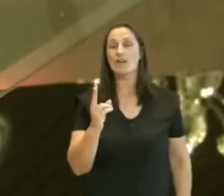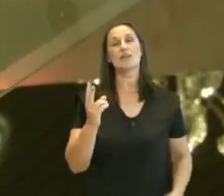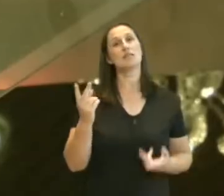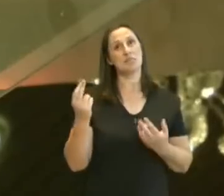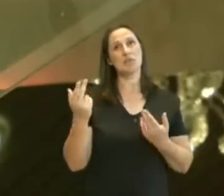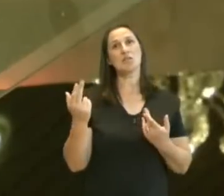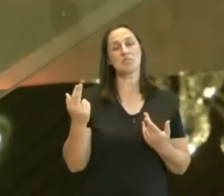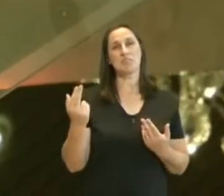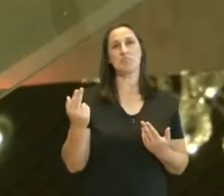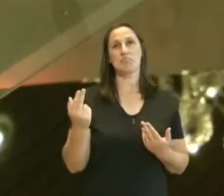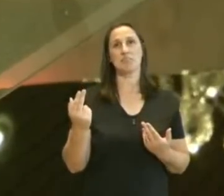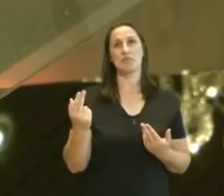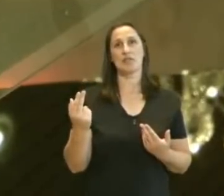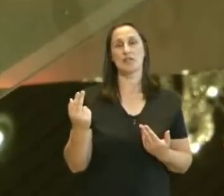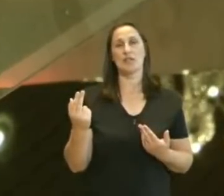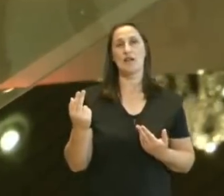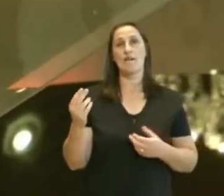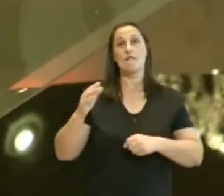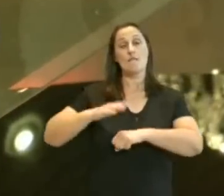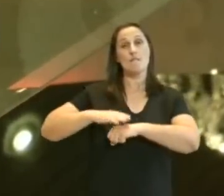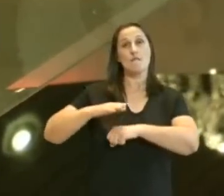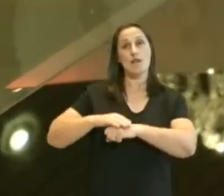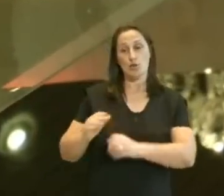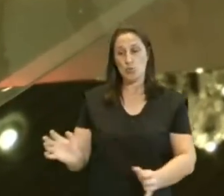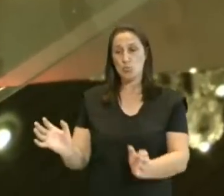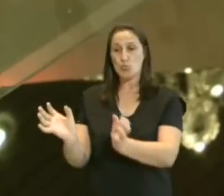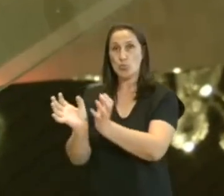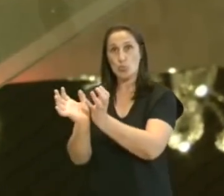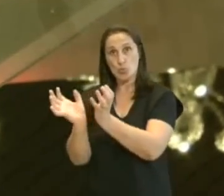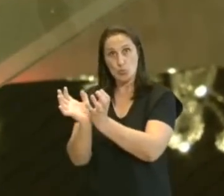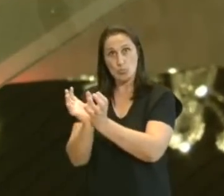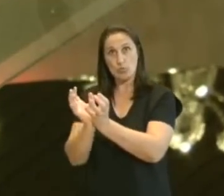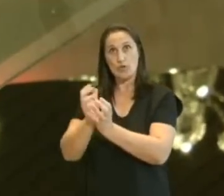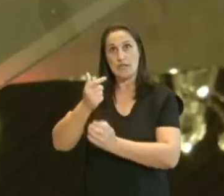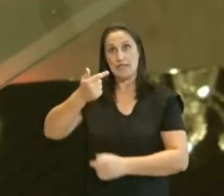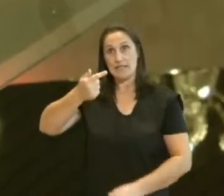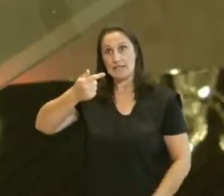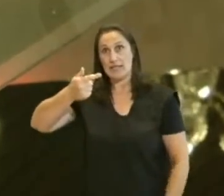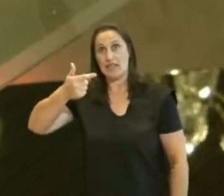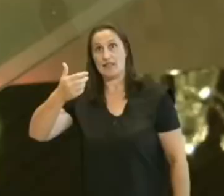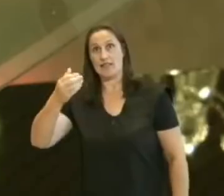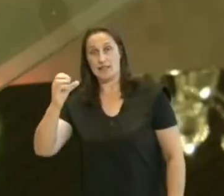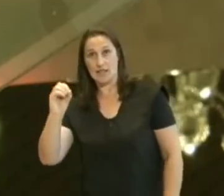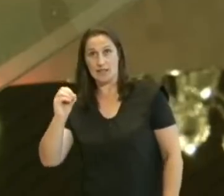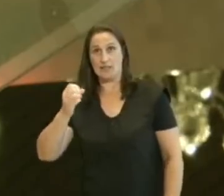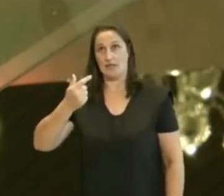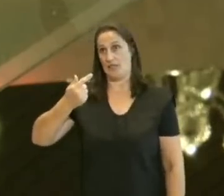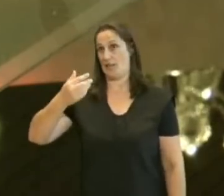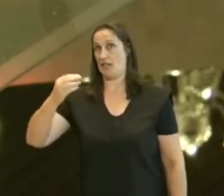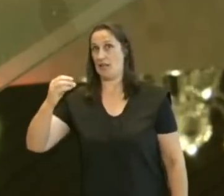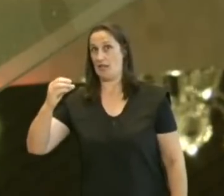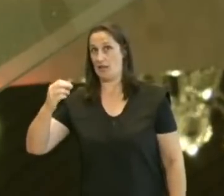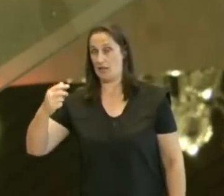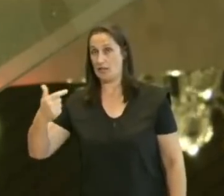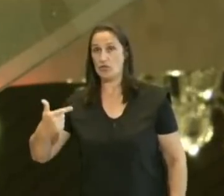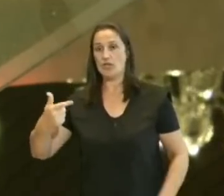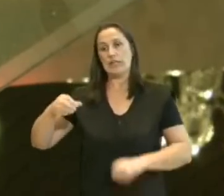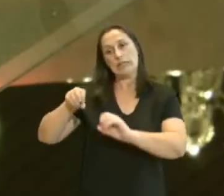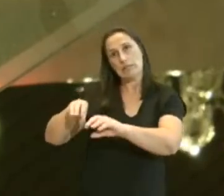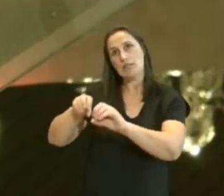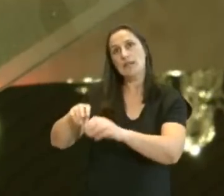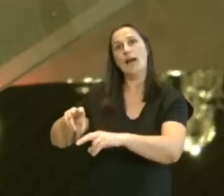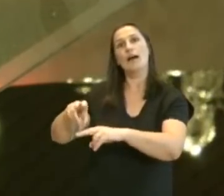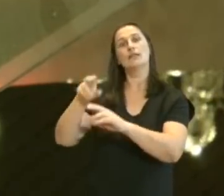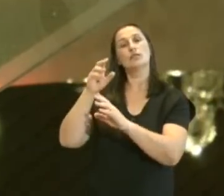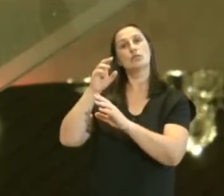desse ciclo dos 70 ou dos 72, que estavam lá sendo ensinados pelo Senhor, trabalhados e